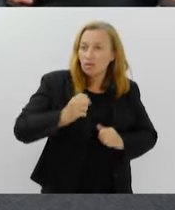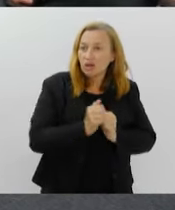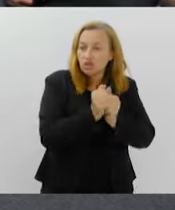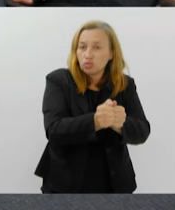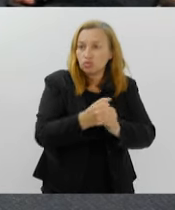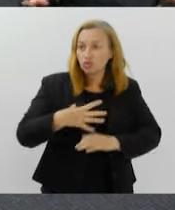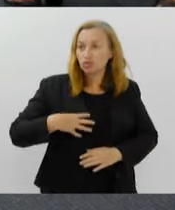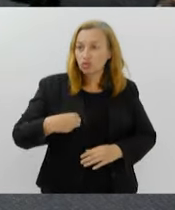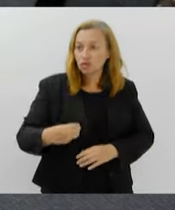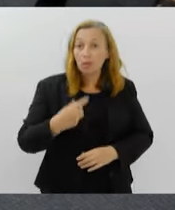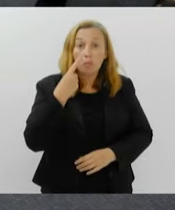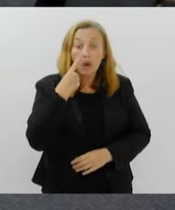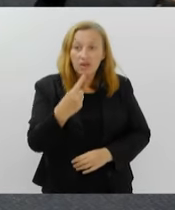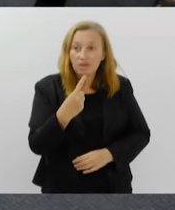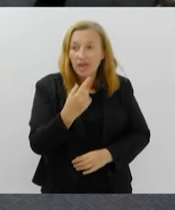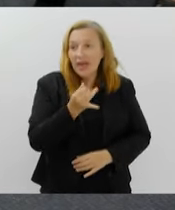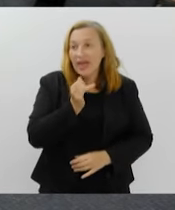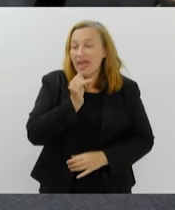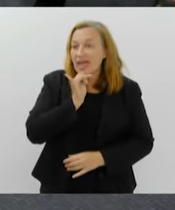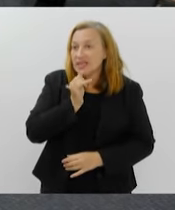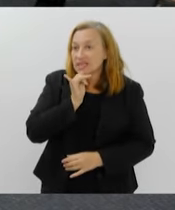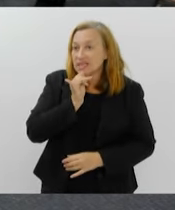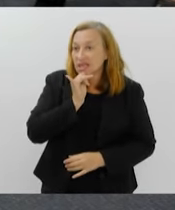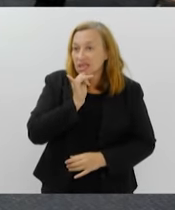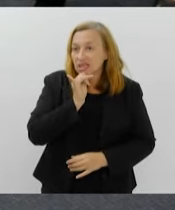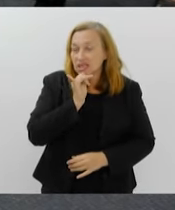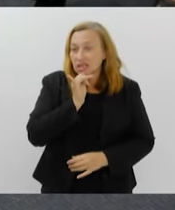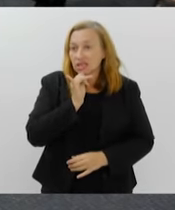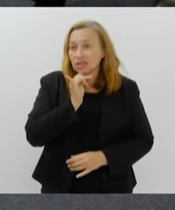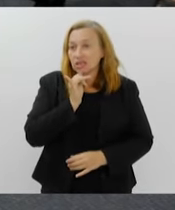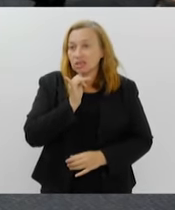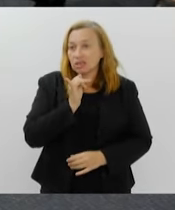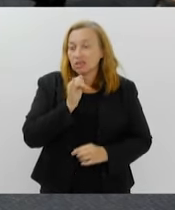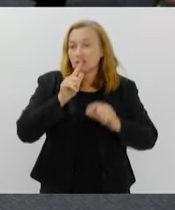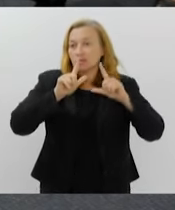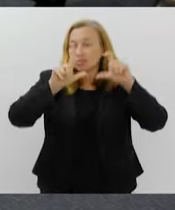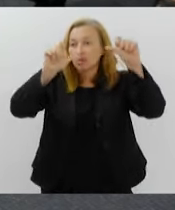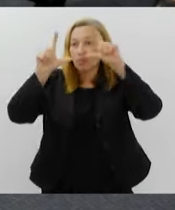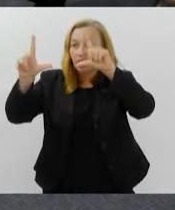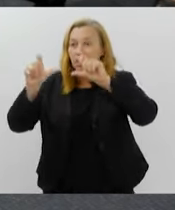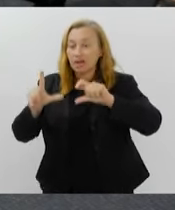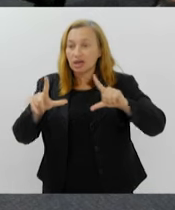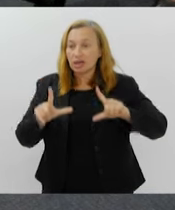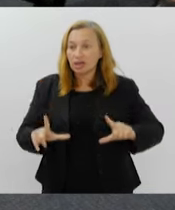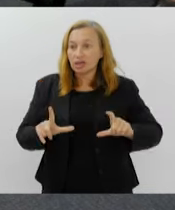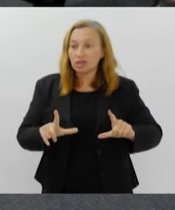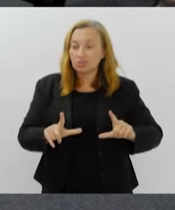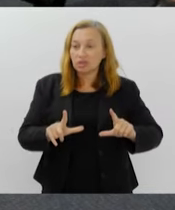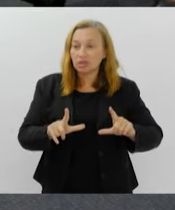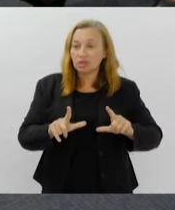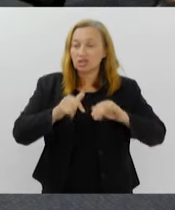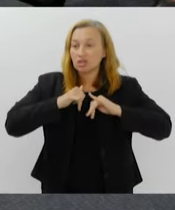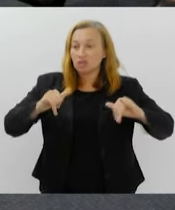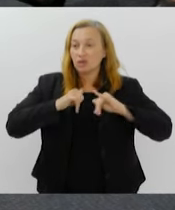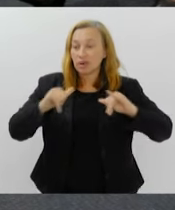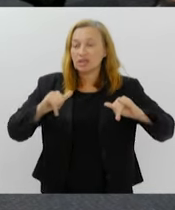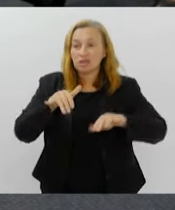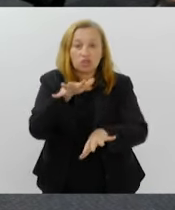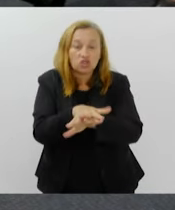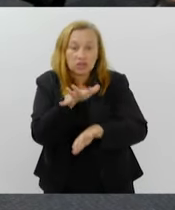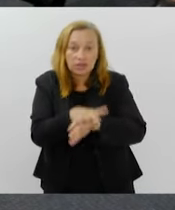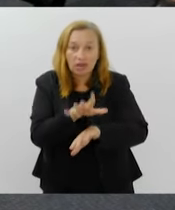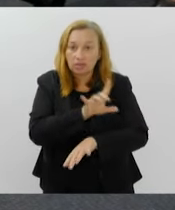para verem por exemplo propagandas de sites que comercializam conteúdo sexual